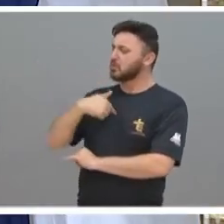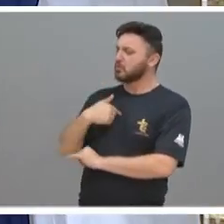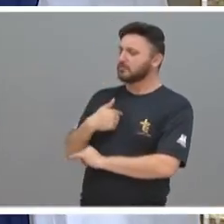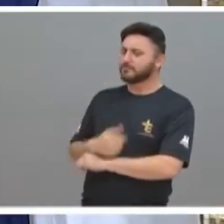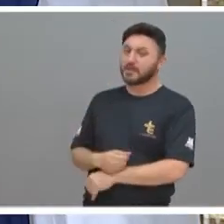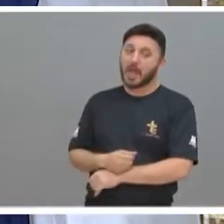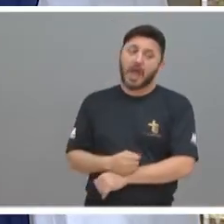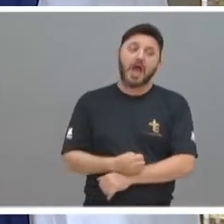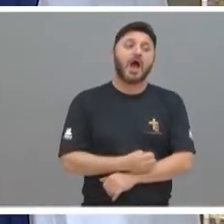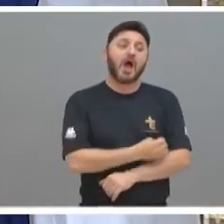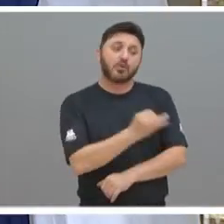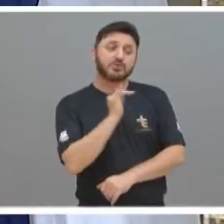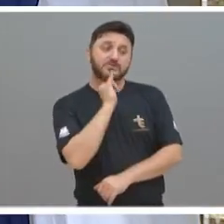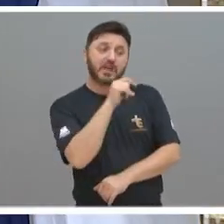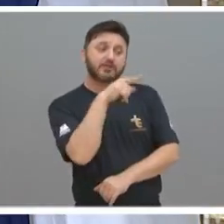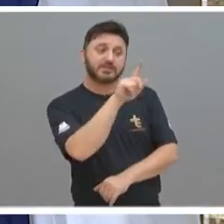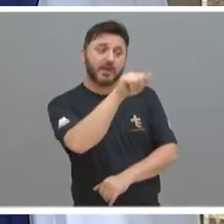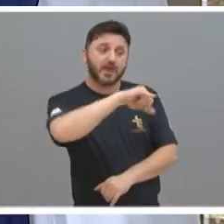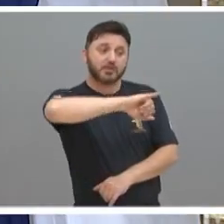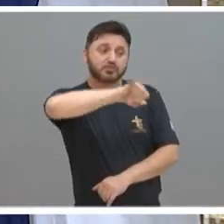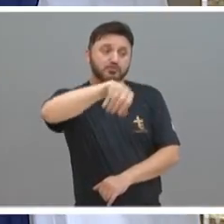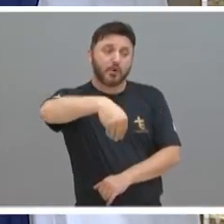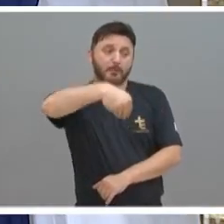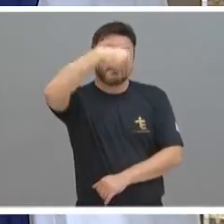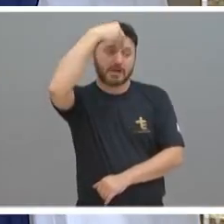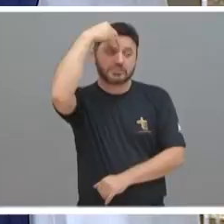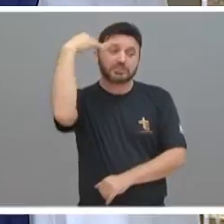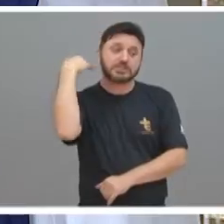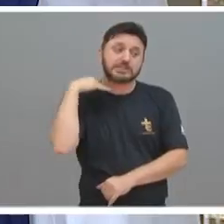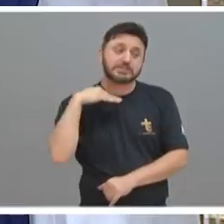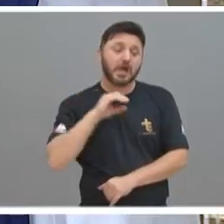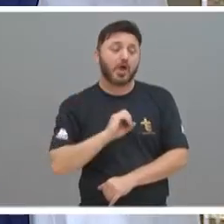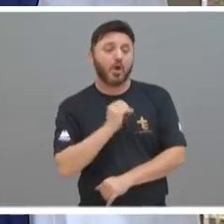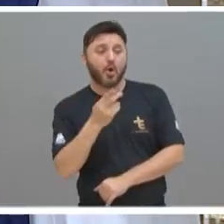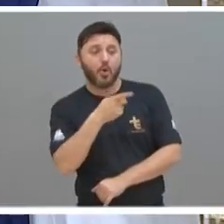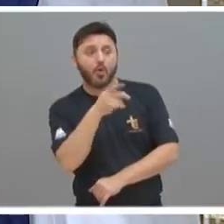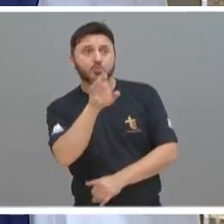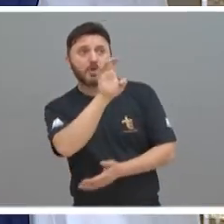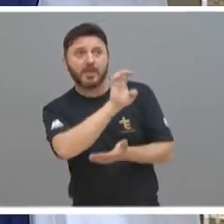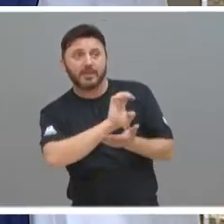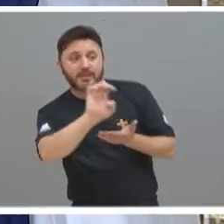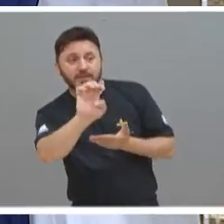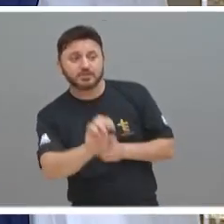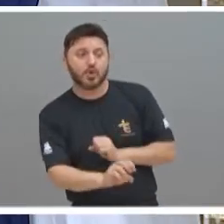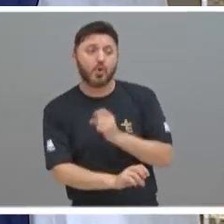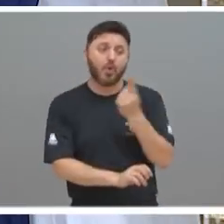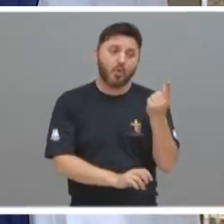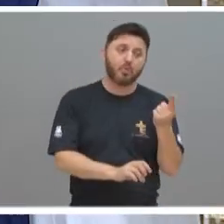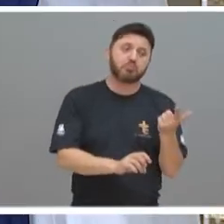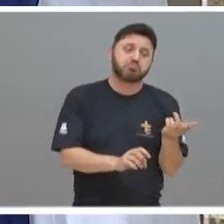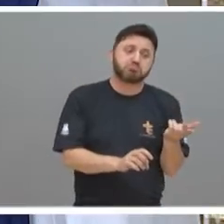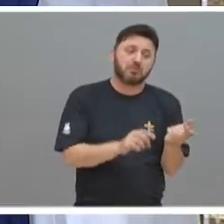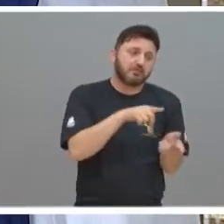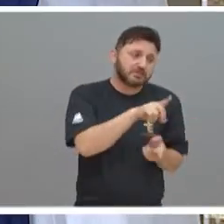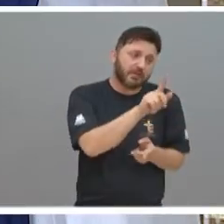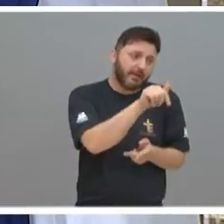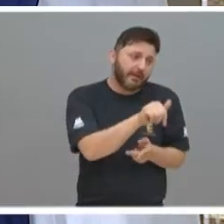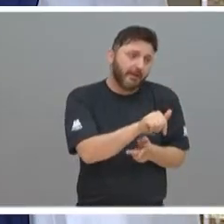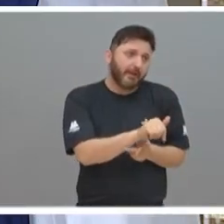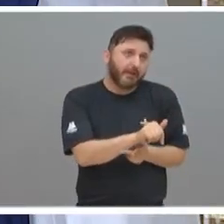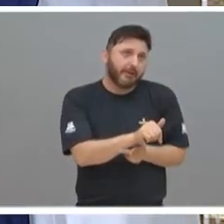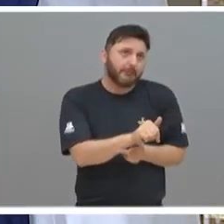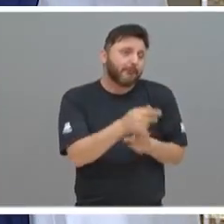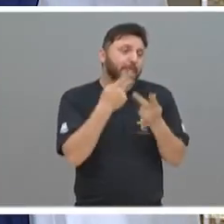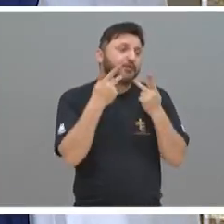tu és João Batista, outros que és Elias, outros ainda que és um